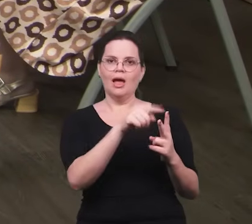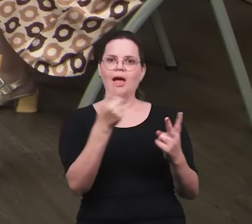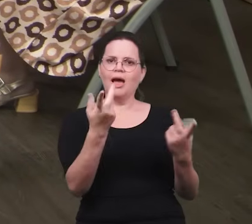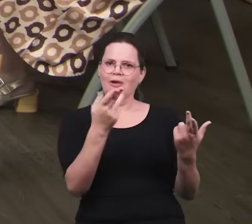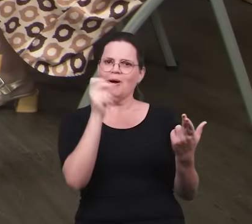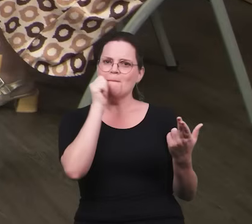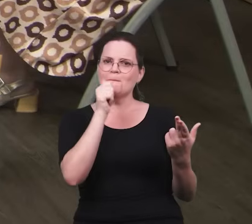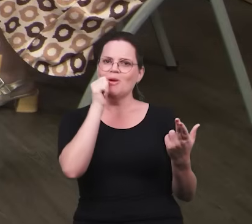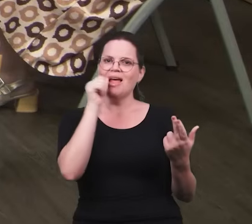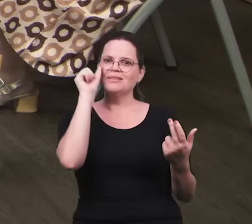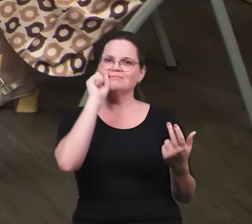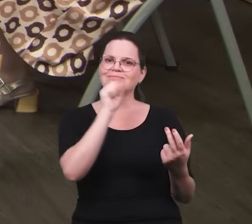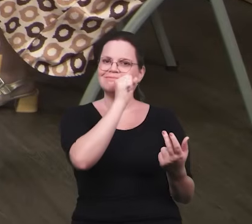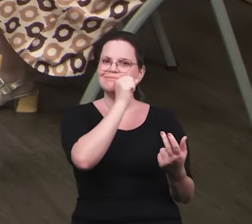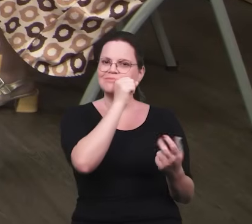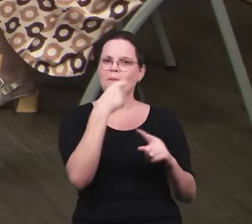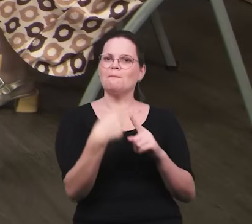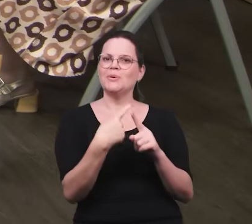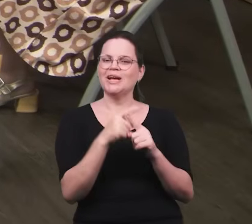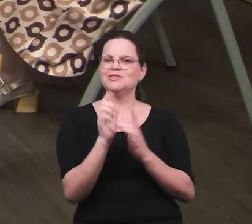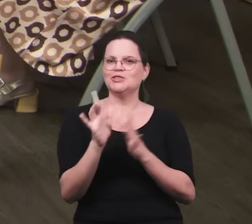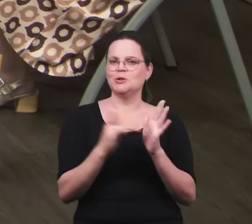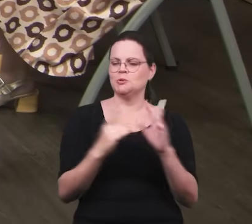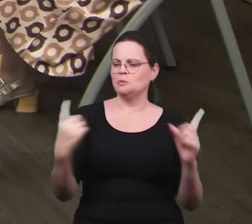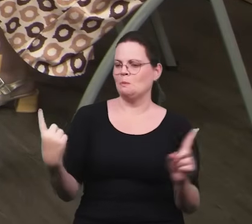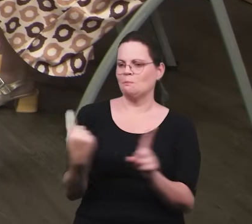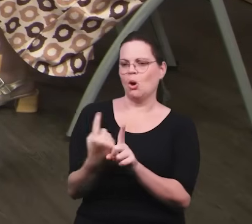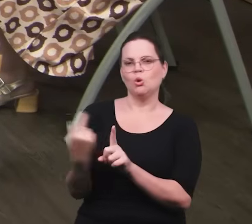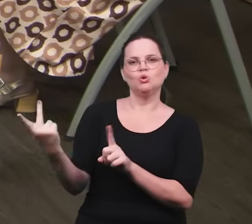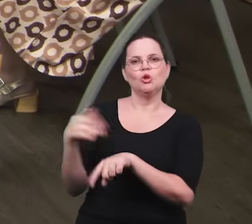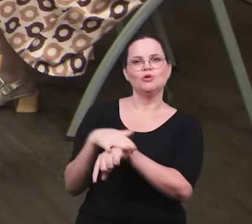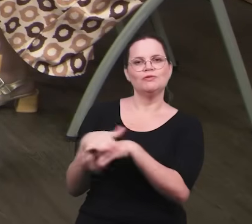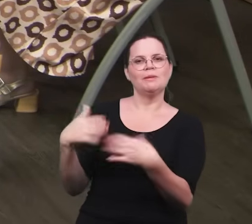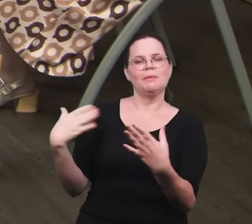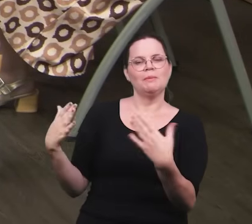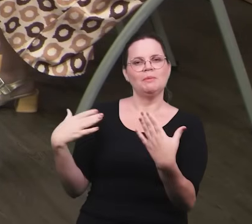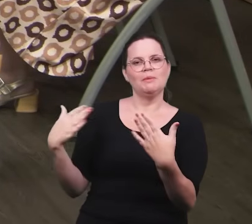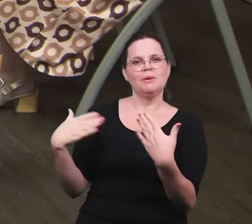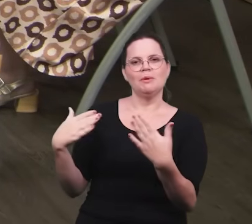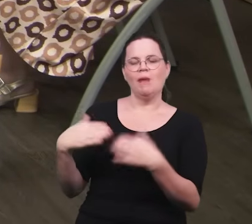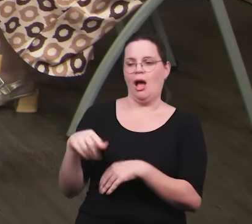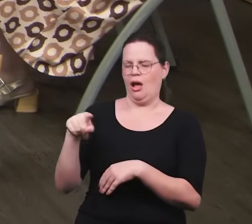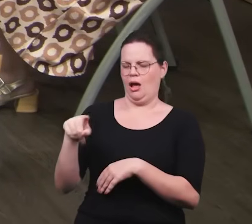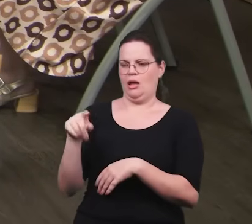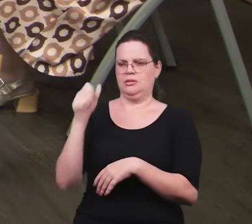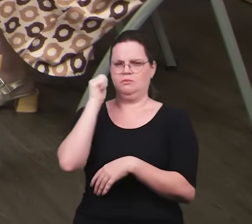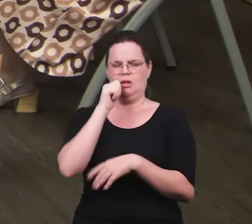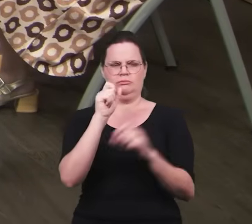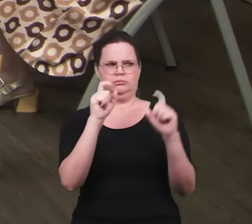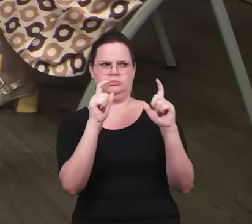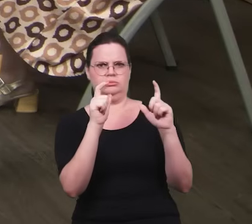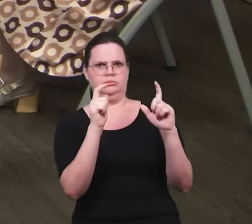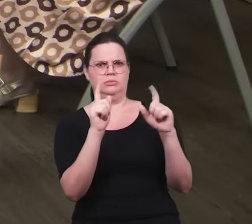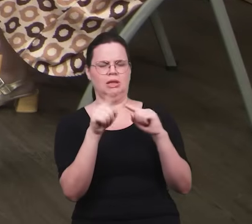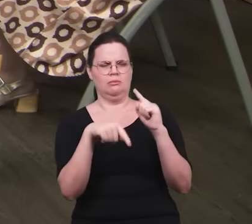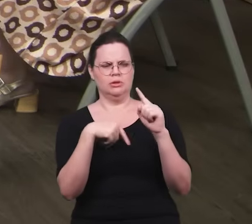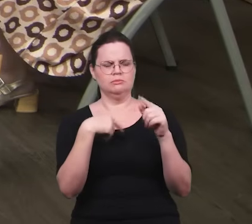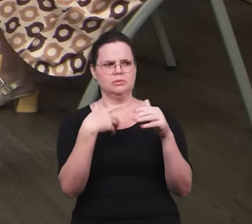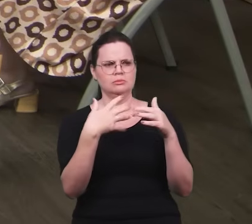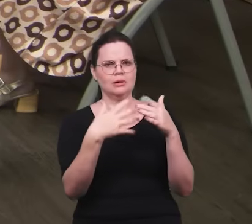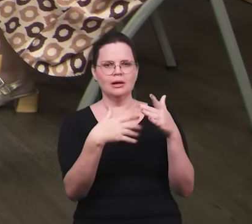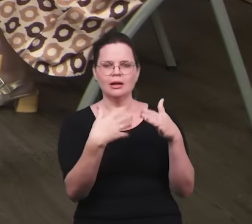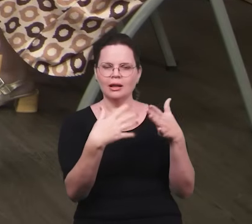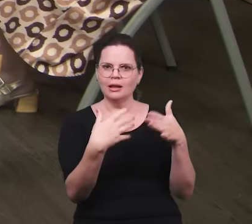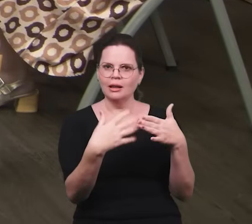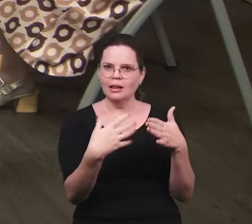samaritana, Jesus a recepcionou, embora ela mesma tenha se espantado com isso. Mas na medida em